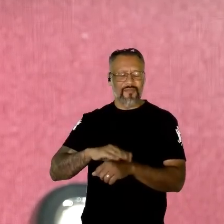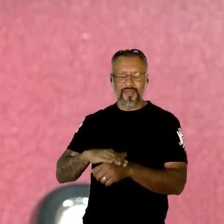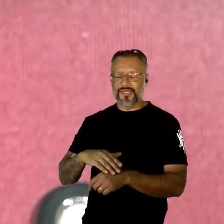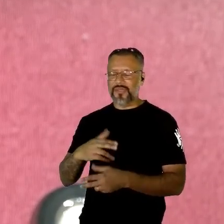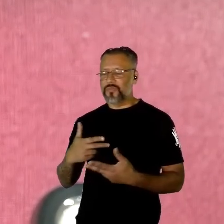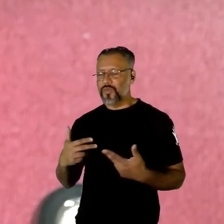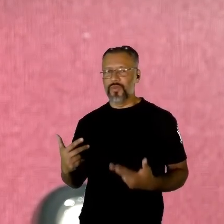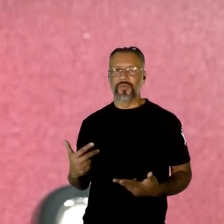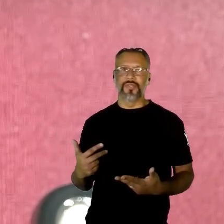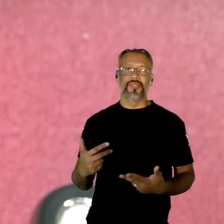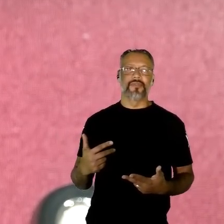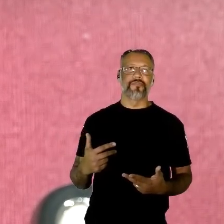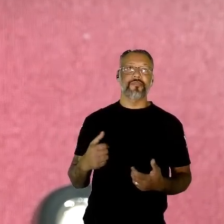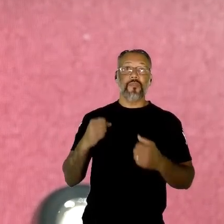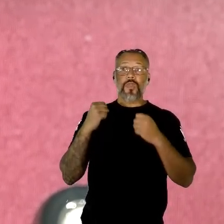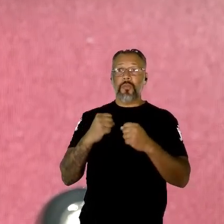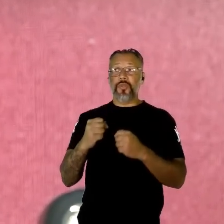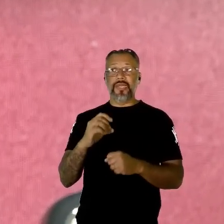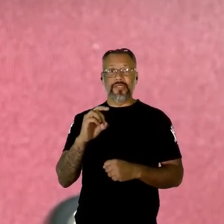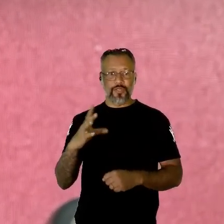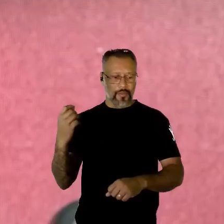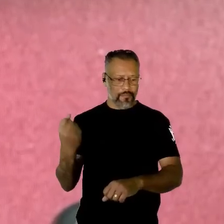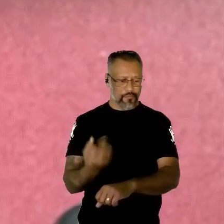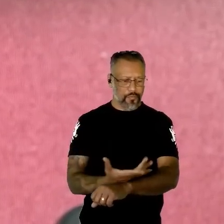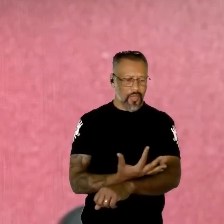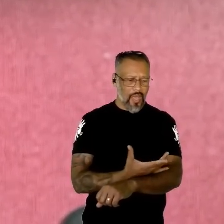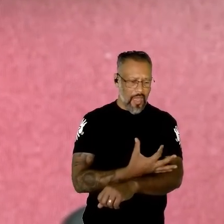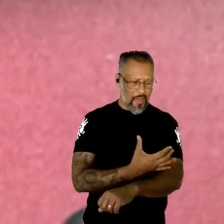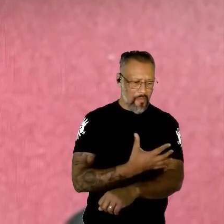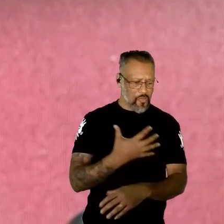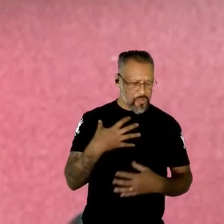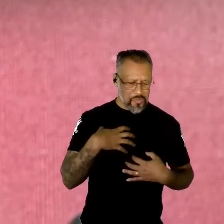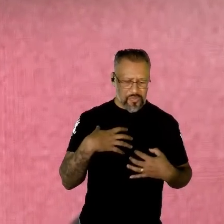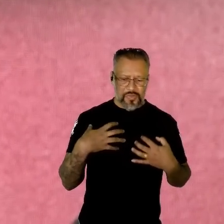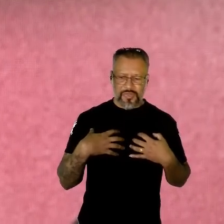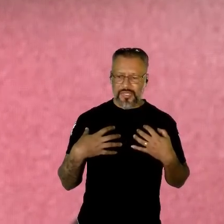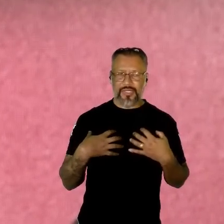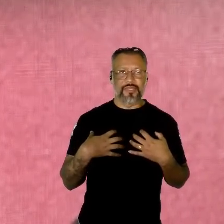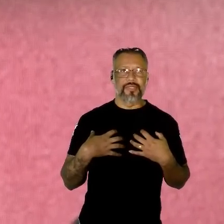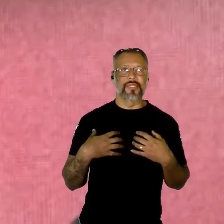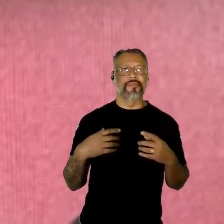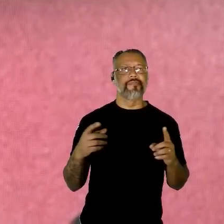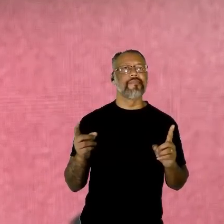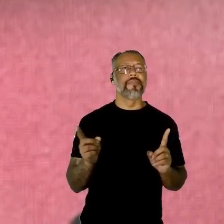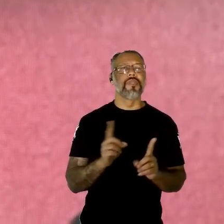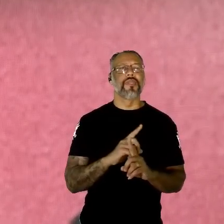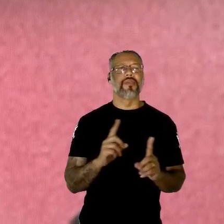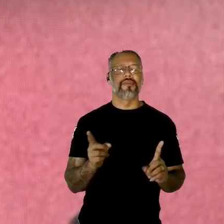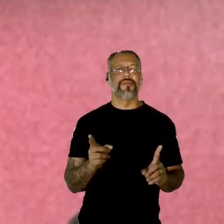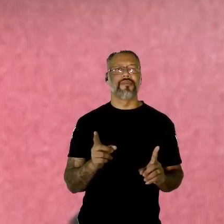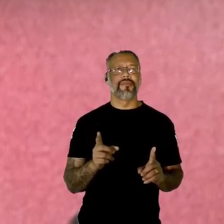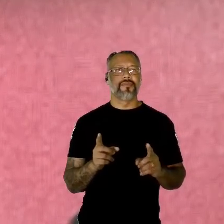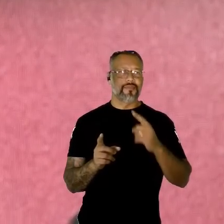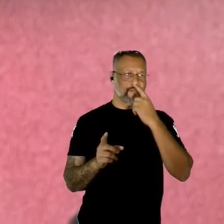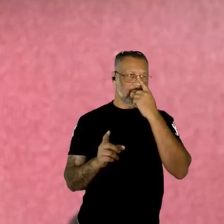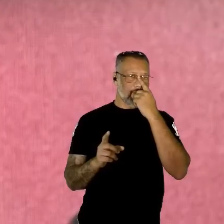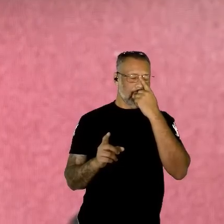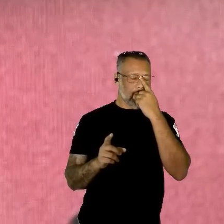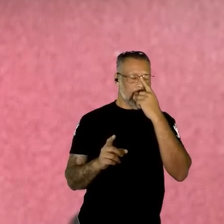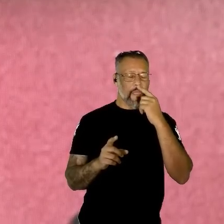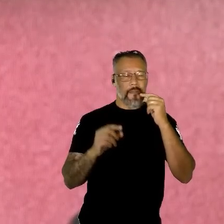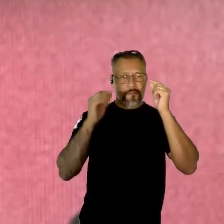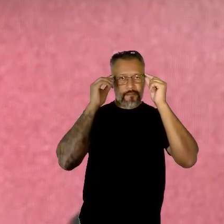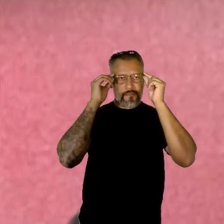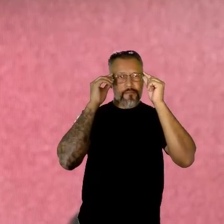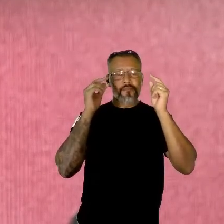que não é apenas uma sensação de estar numa comunidade e o barulho do som o grito do